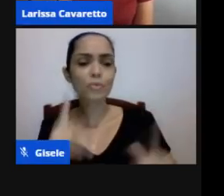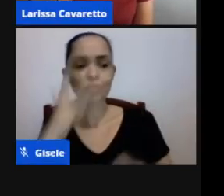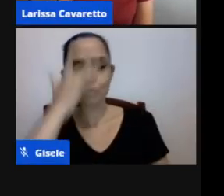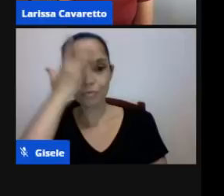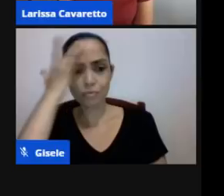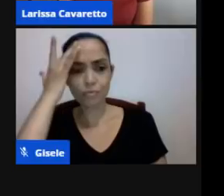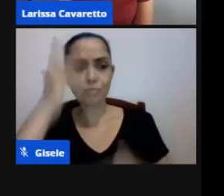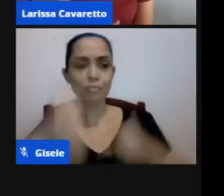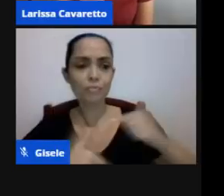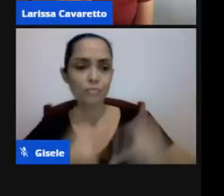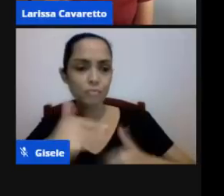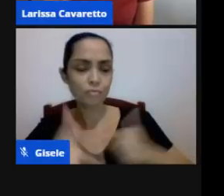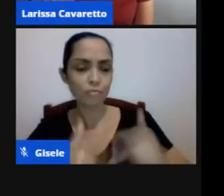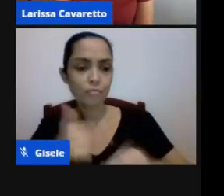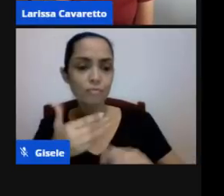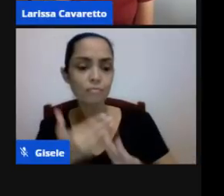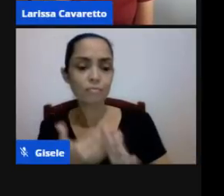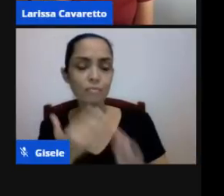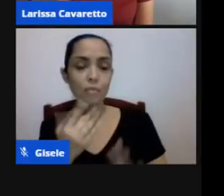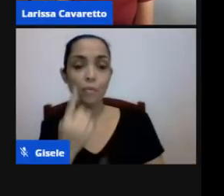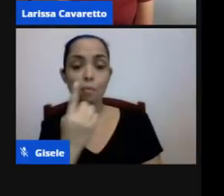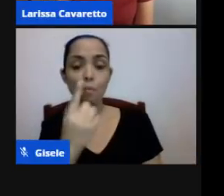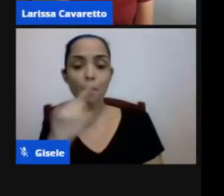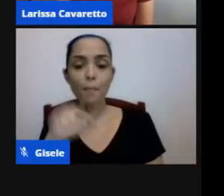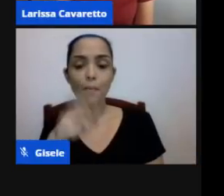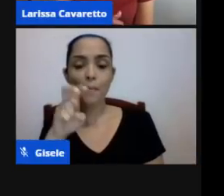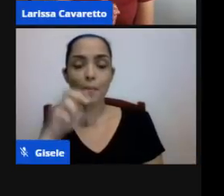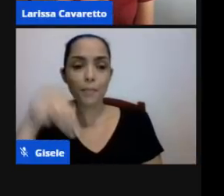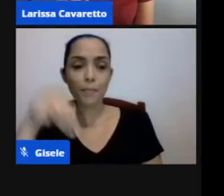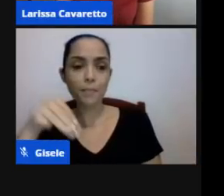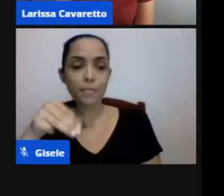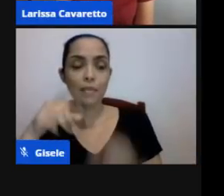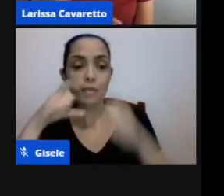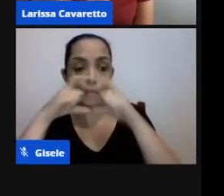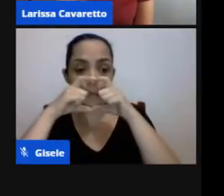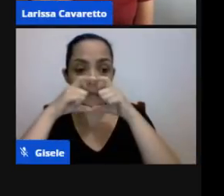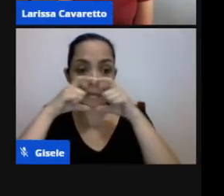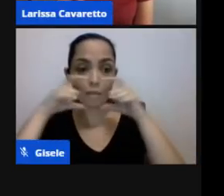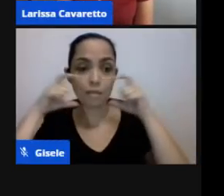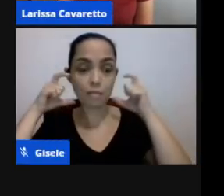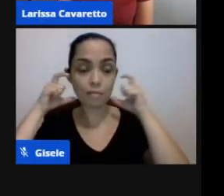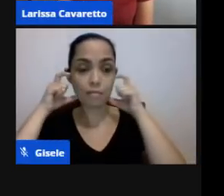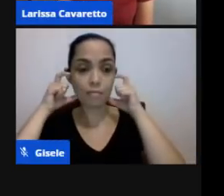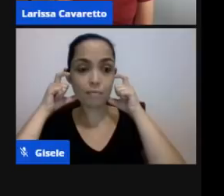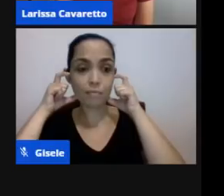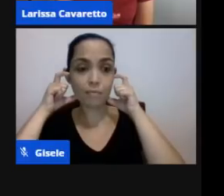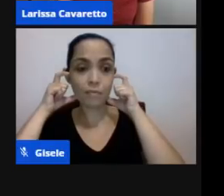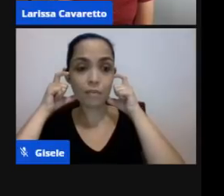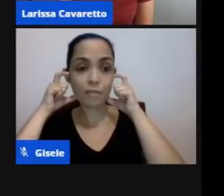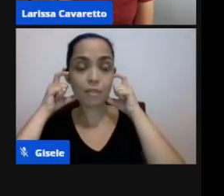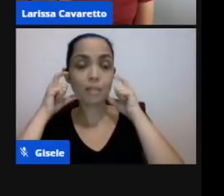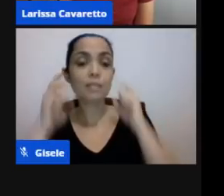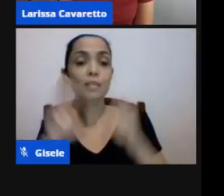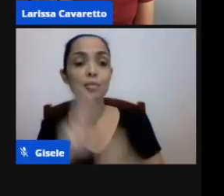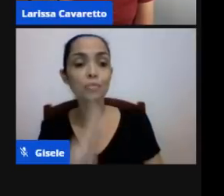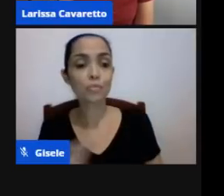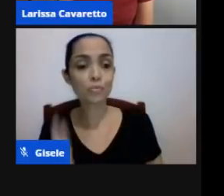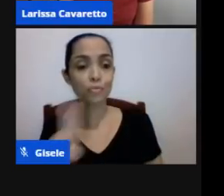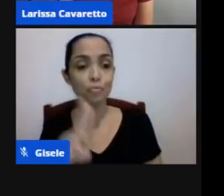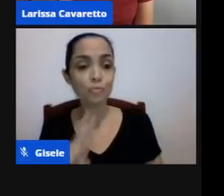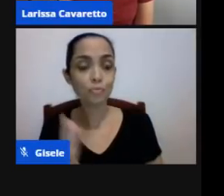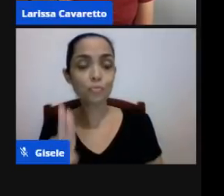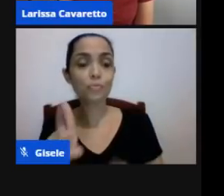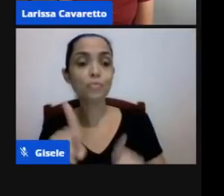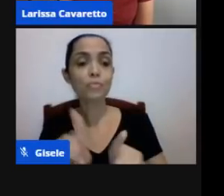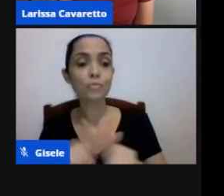estar distanciado a 1,5 m. E a máscara, gente, ela não é uma medida também de forma isolada. O distanciamento social ele tem